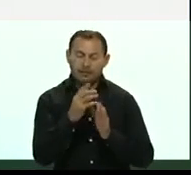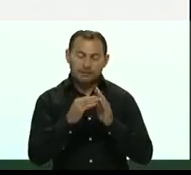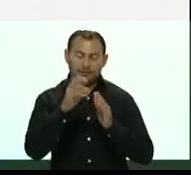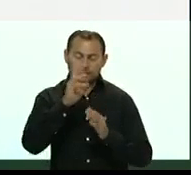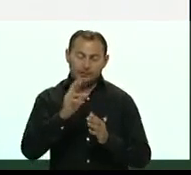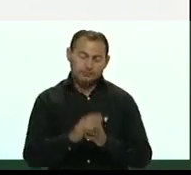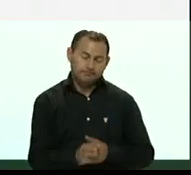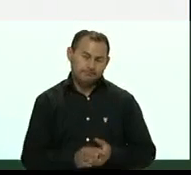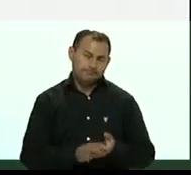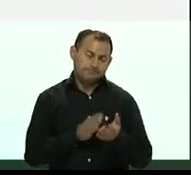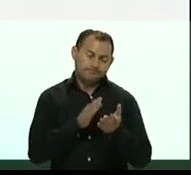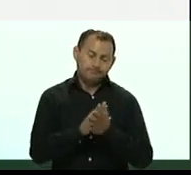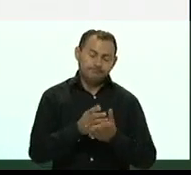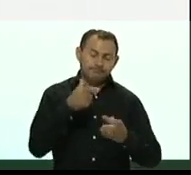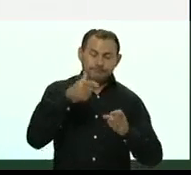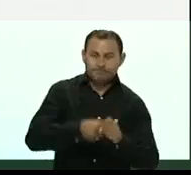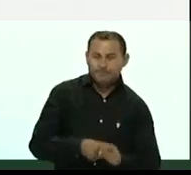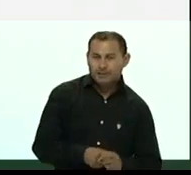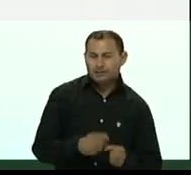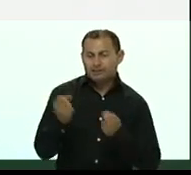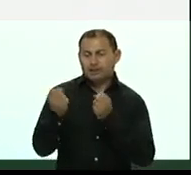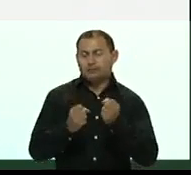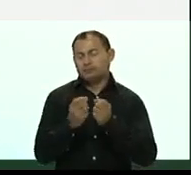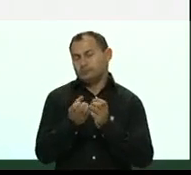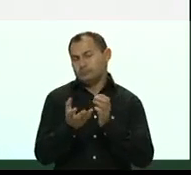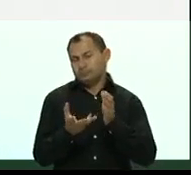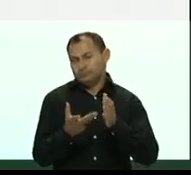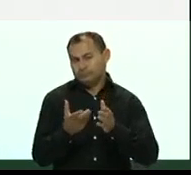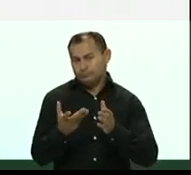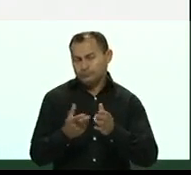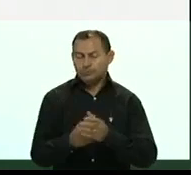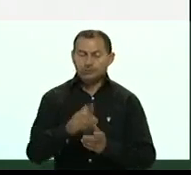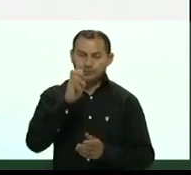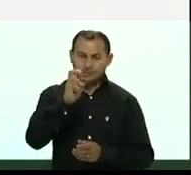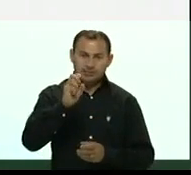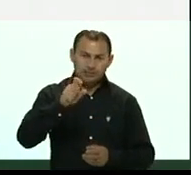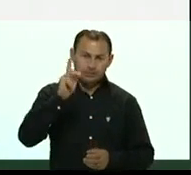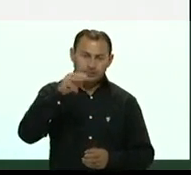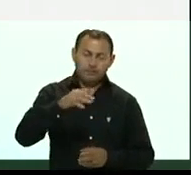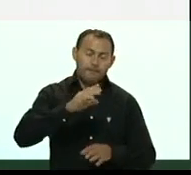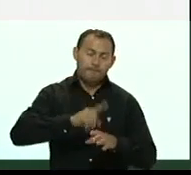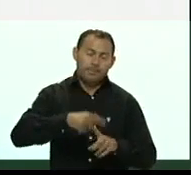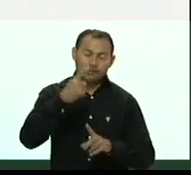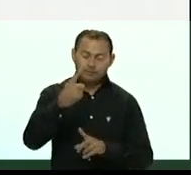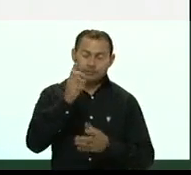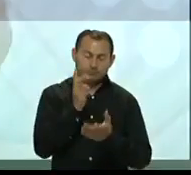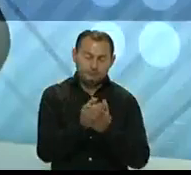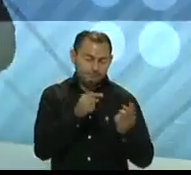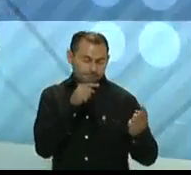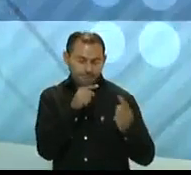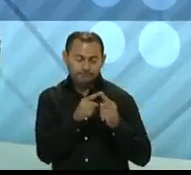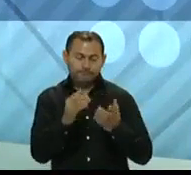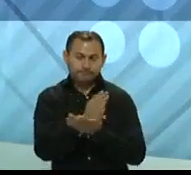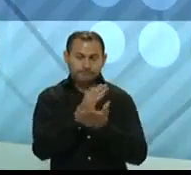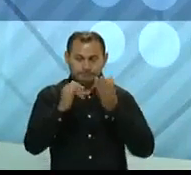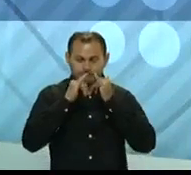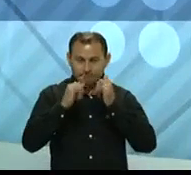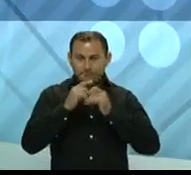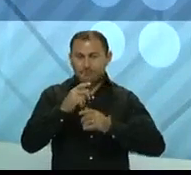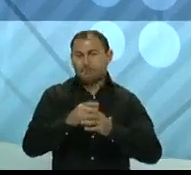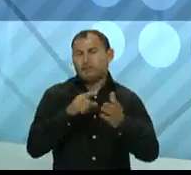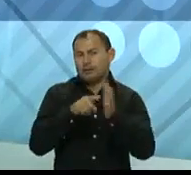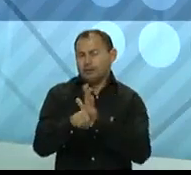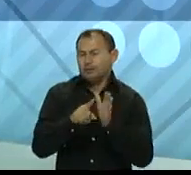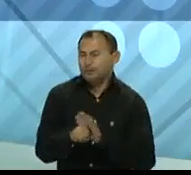real abastecido, este carro vai andar 5 quilômetros. Então, mais uma vez, nós pegamos as informações desse